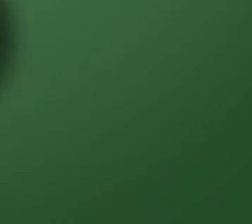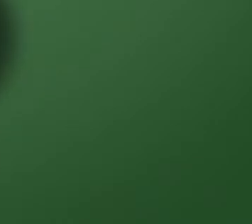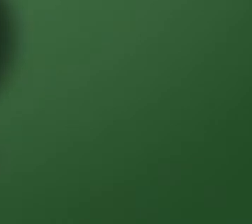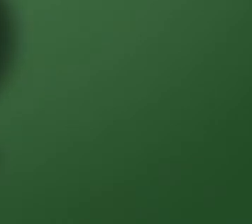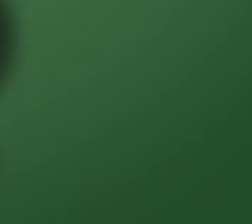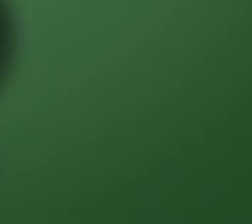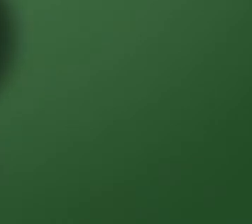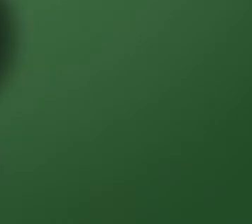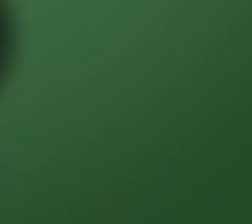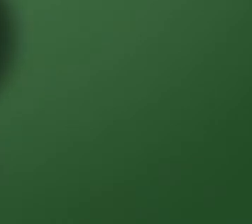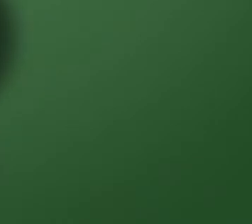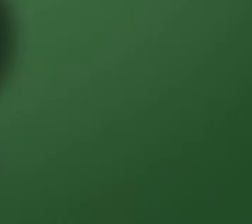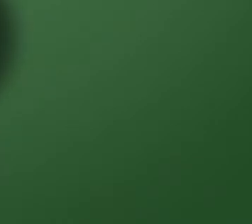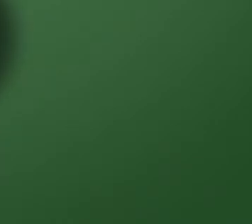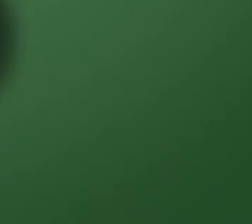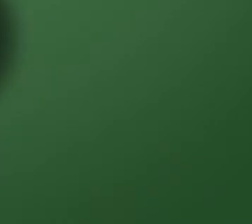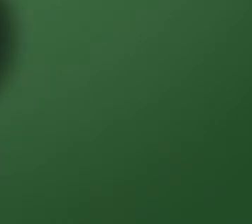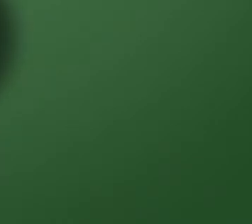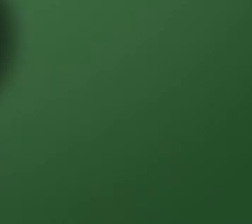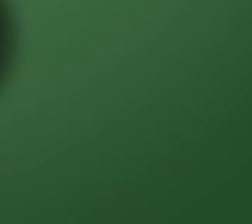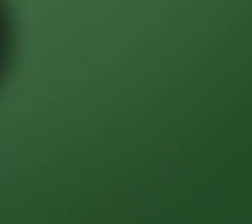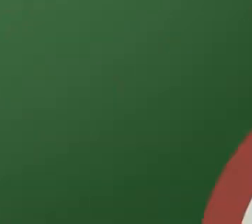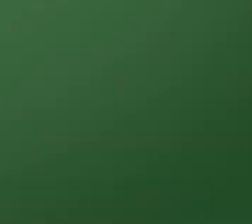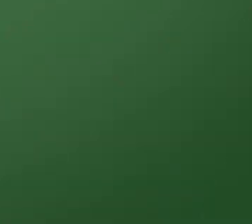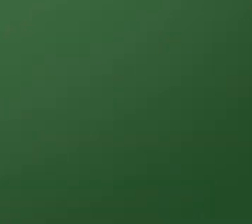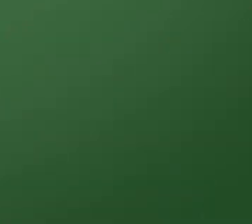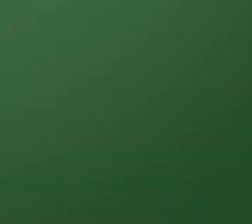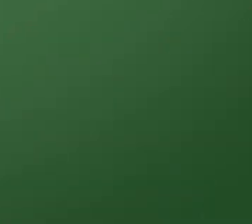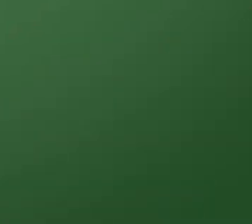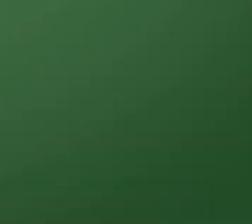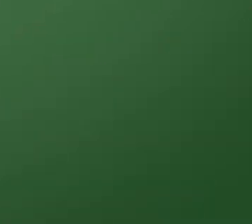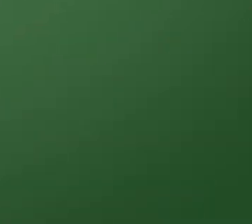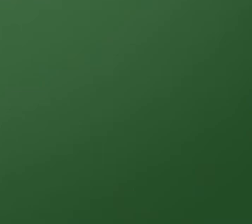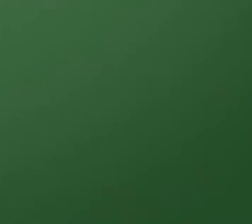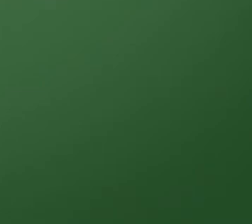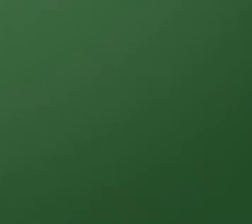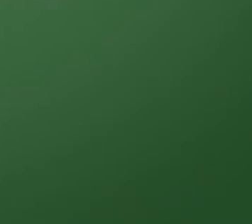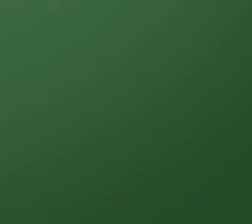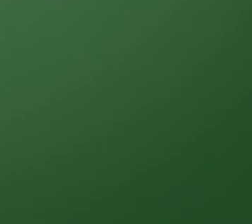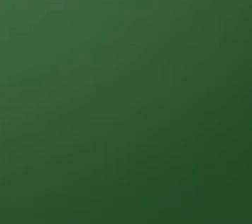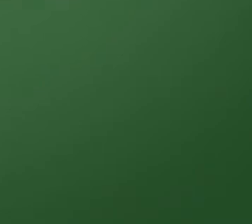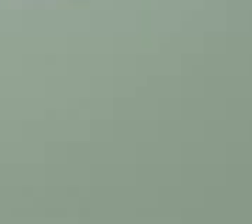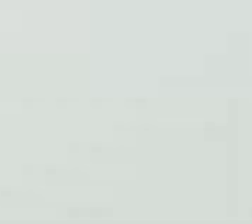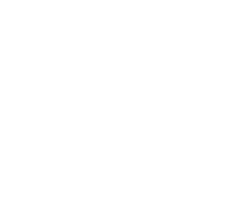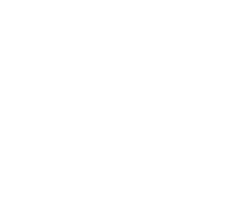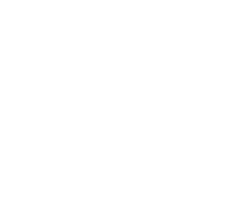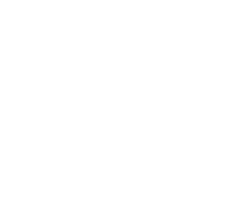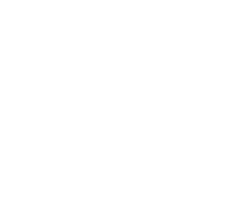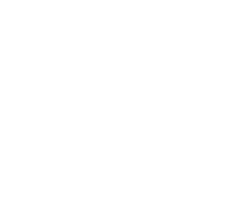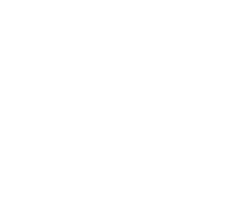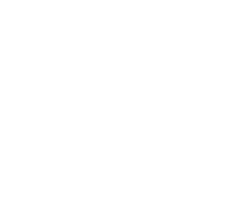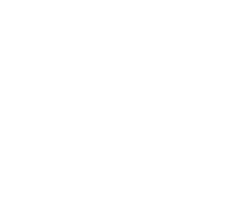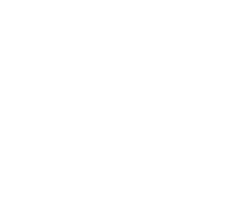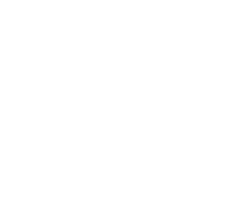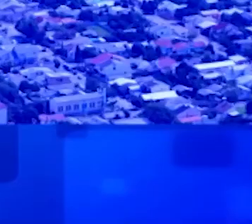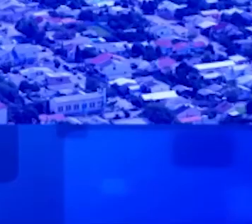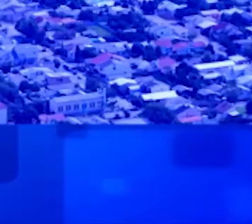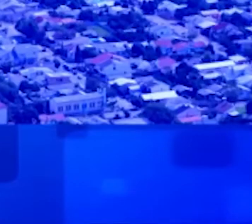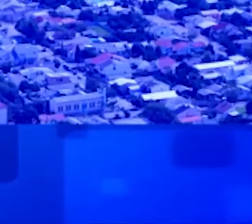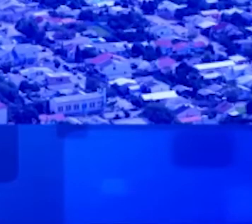e colabore com o planeta. Até 16 de julho, no estacionamento subsolo do Bela Titá Shopping.